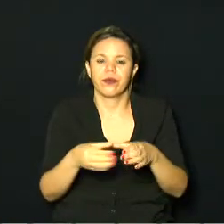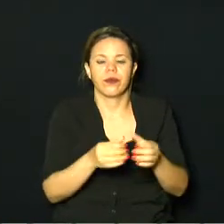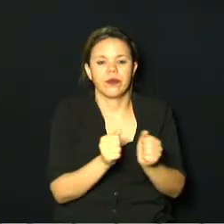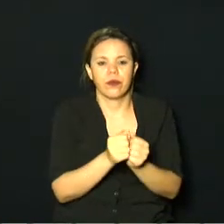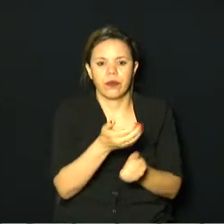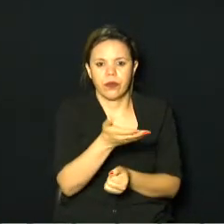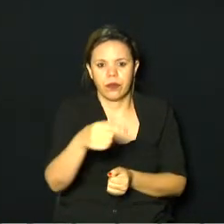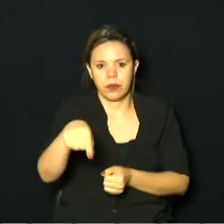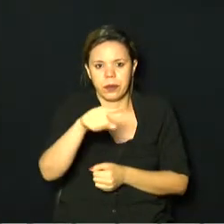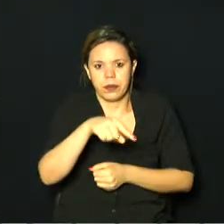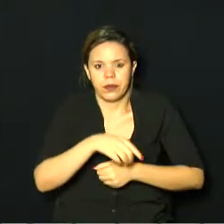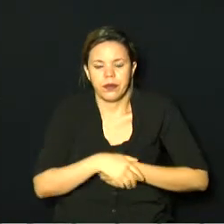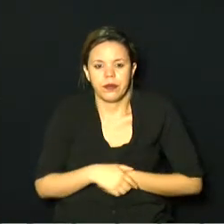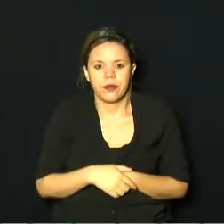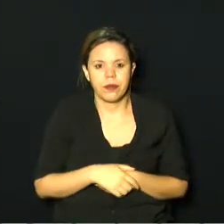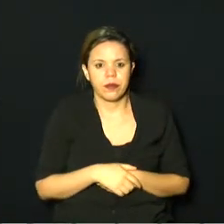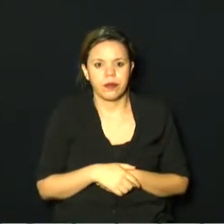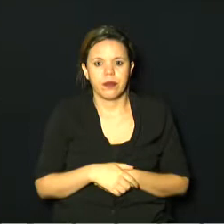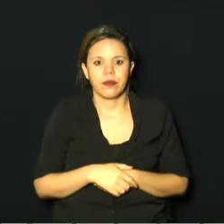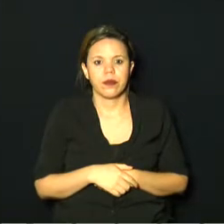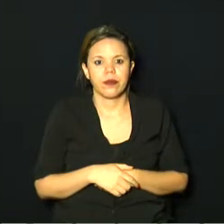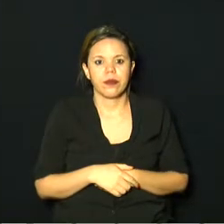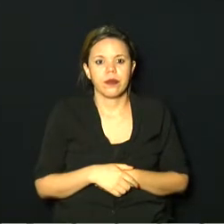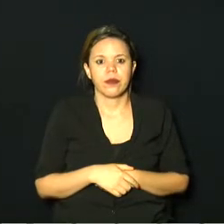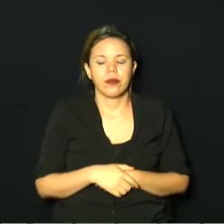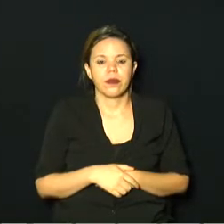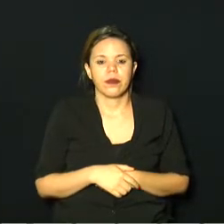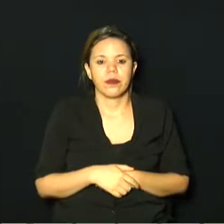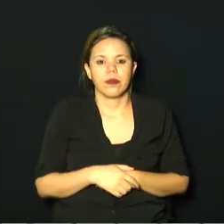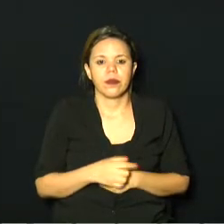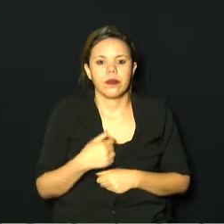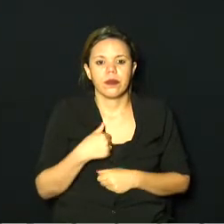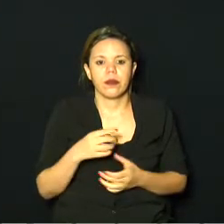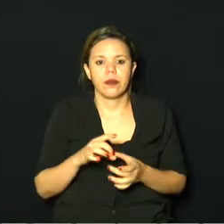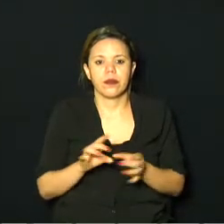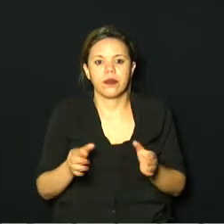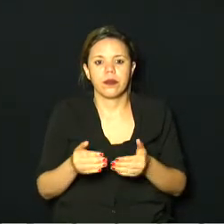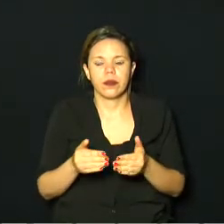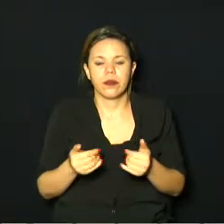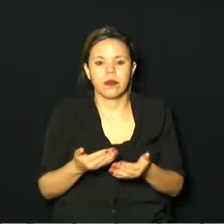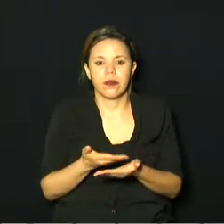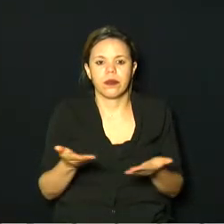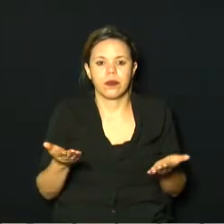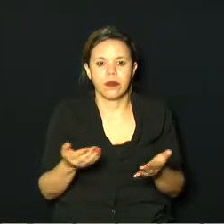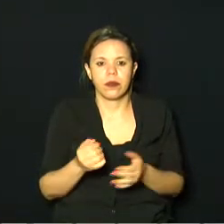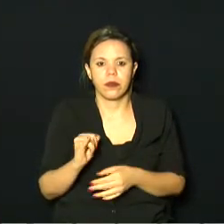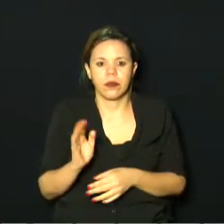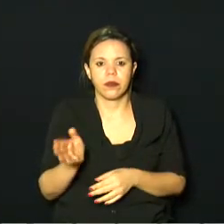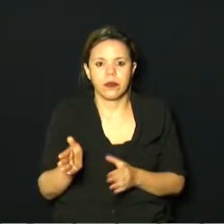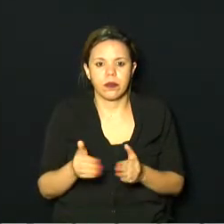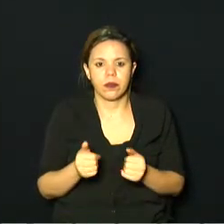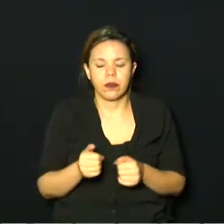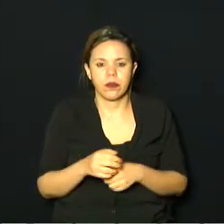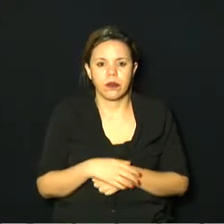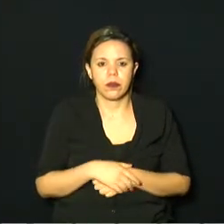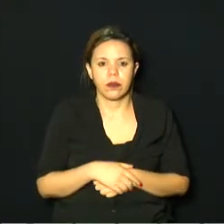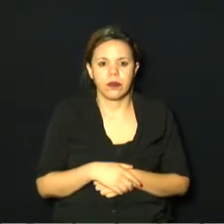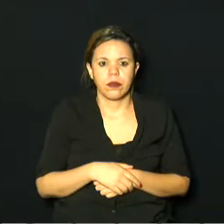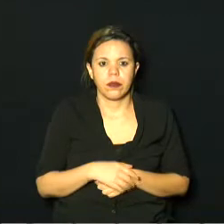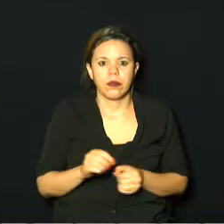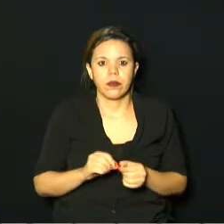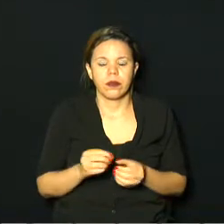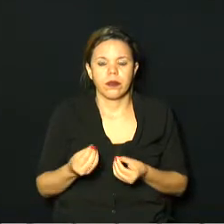vocês, né? Eu queria inclusive já pedir que